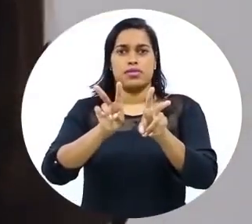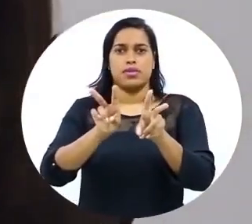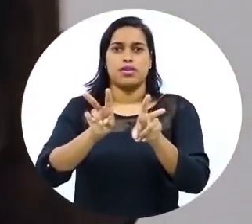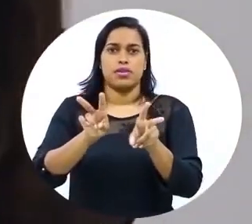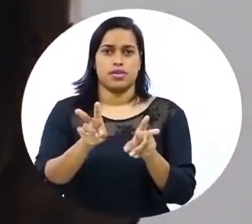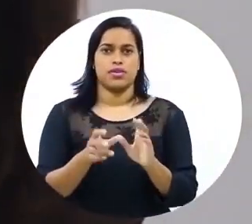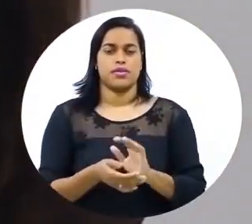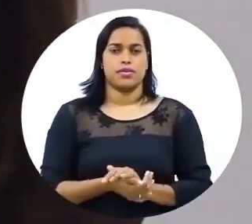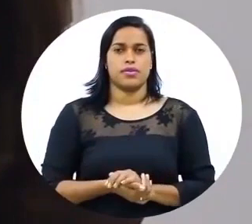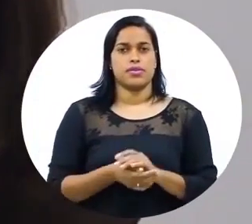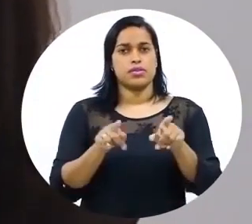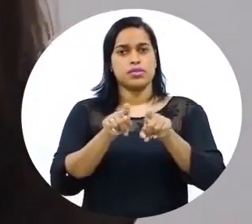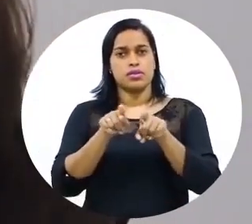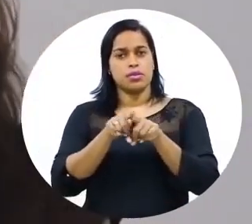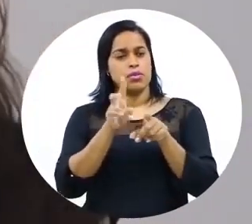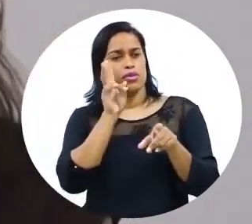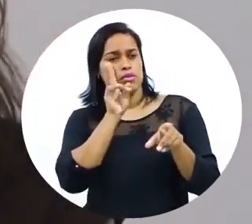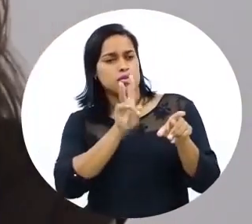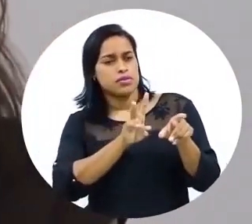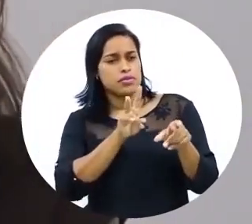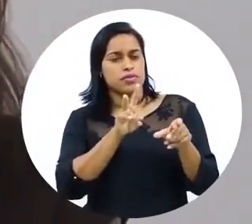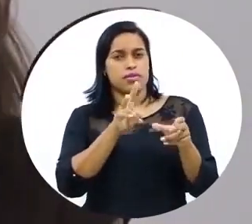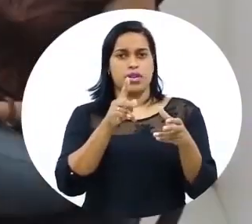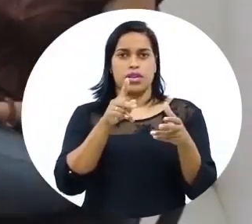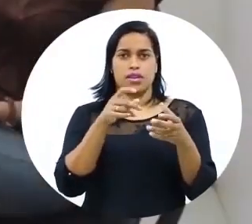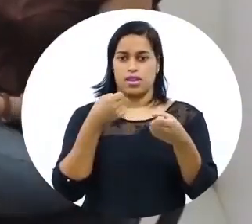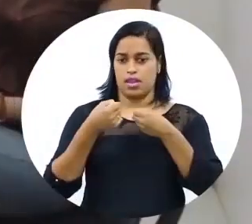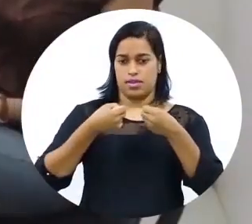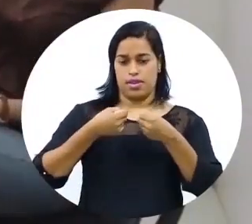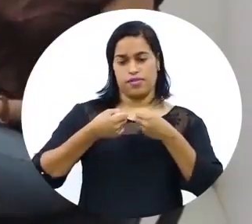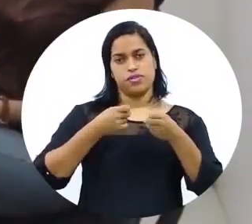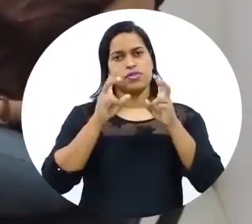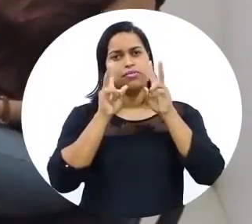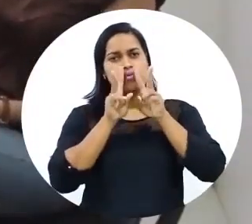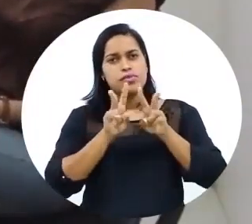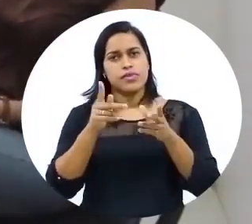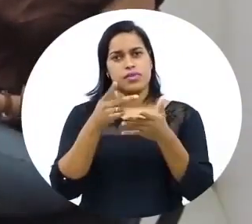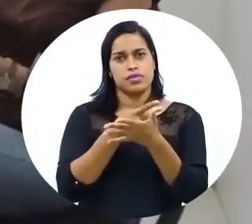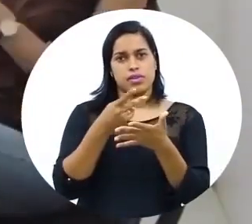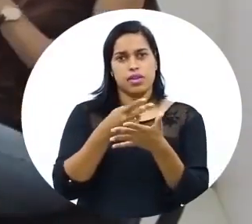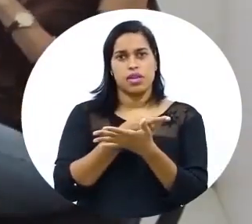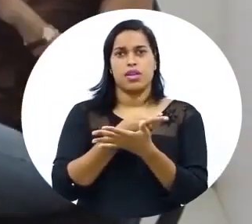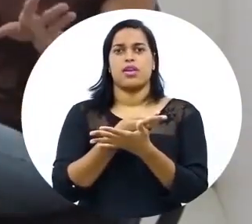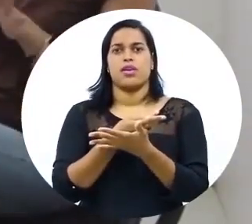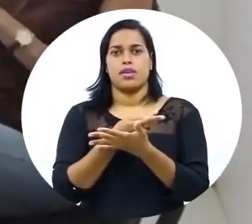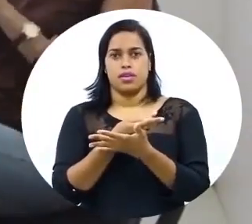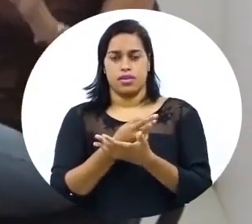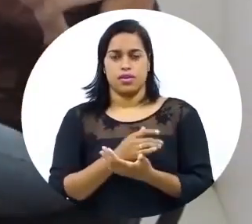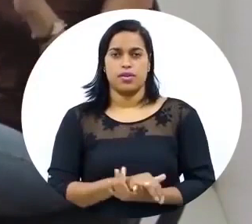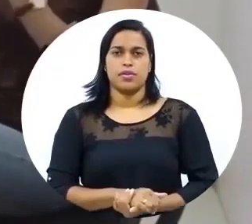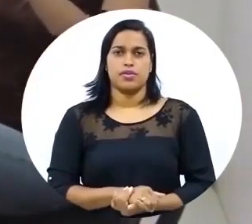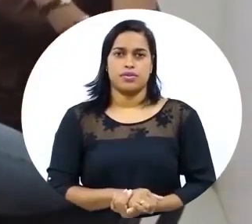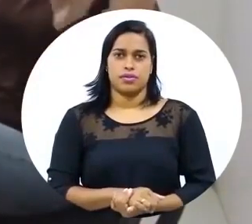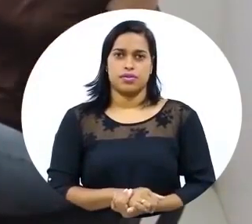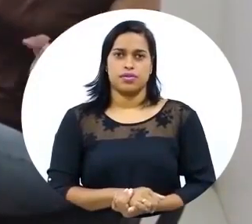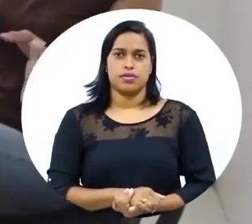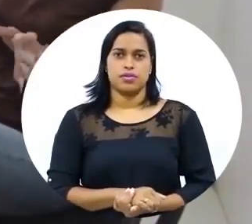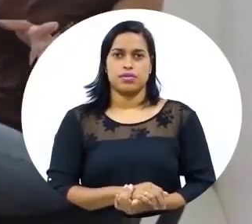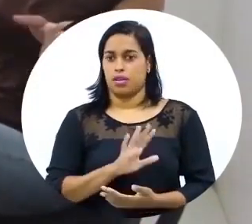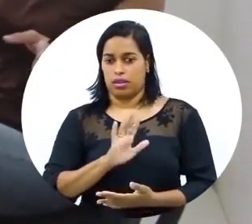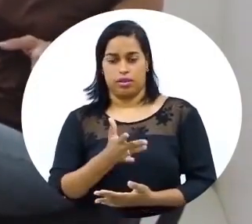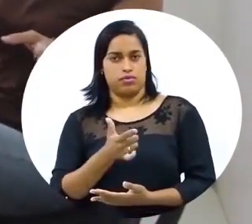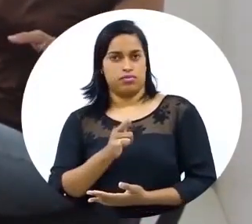só consegue ver durante a entrevista, né? Mas assim, o que realmente Chama já atenção. deixa, assim, já nem